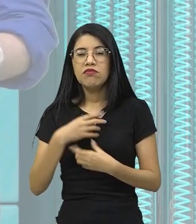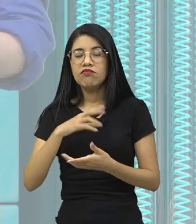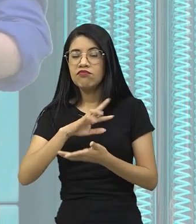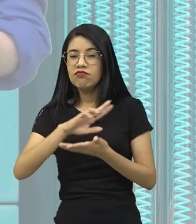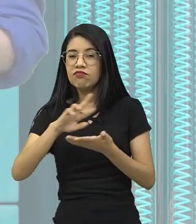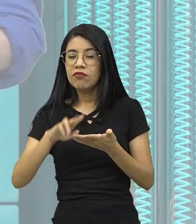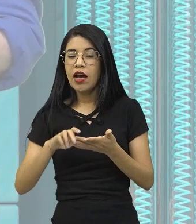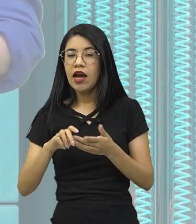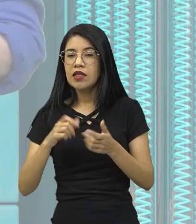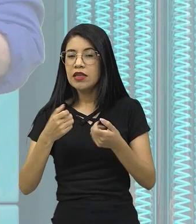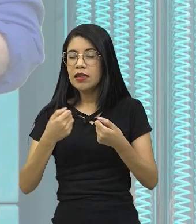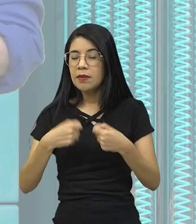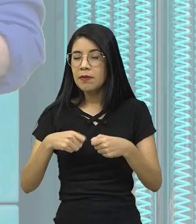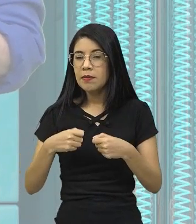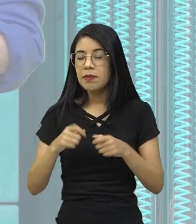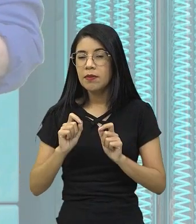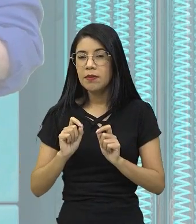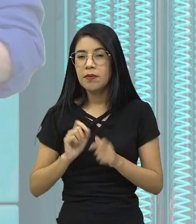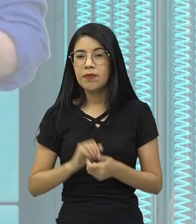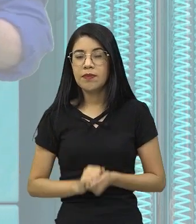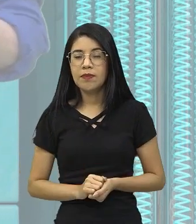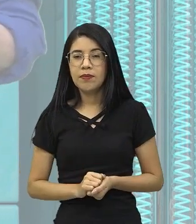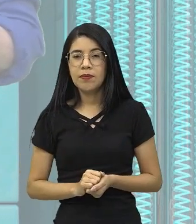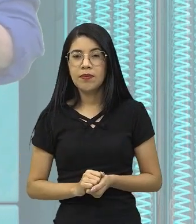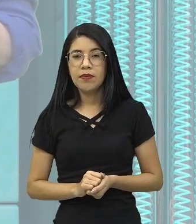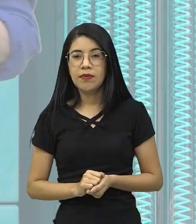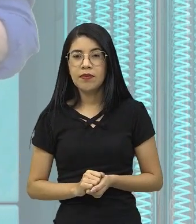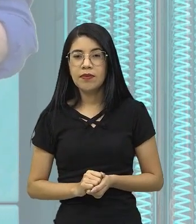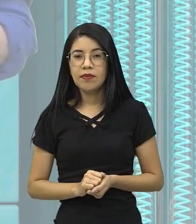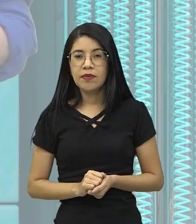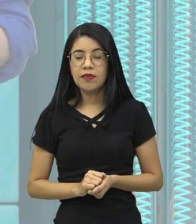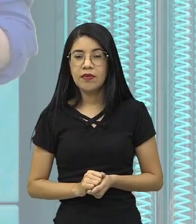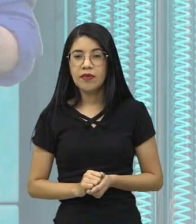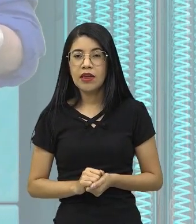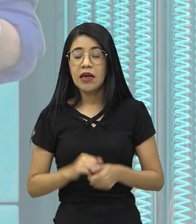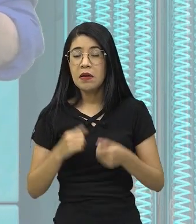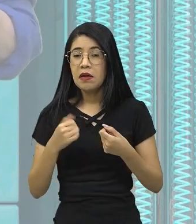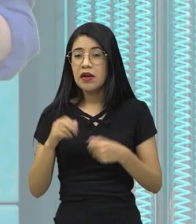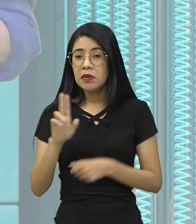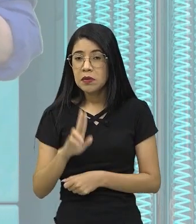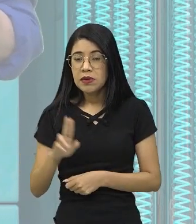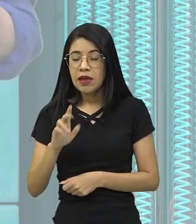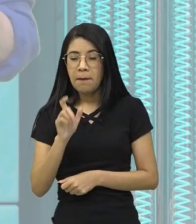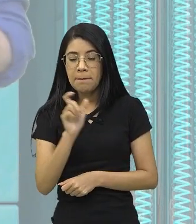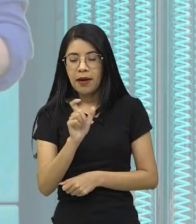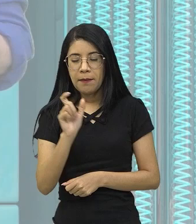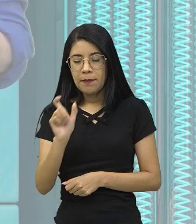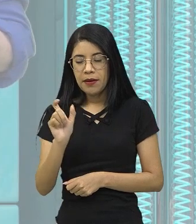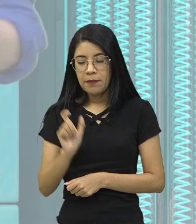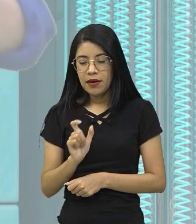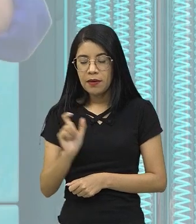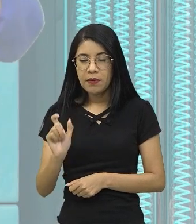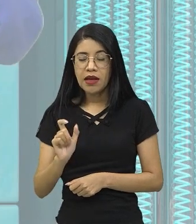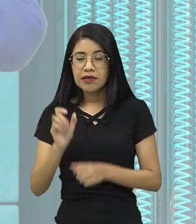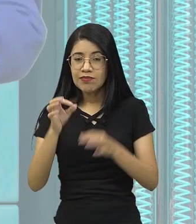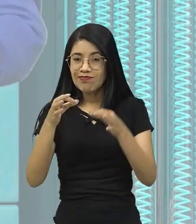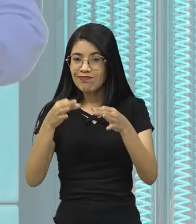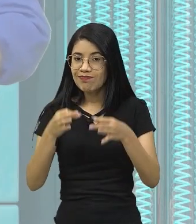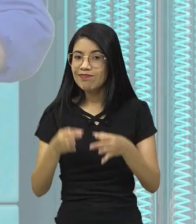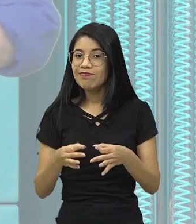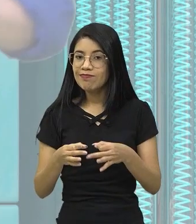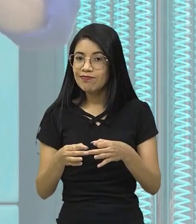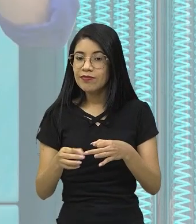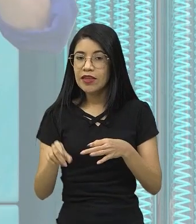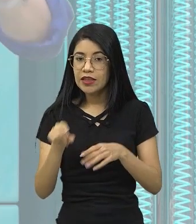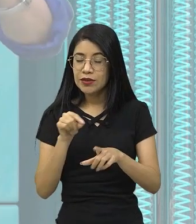né, tem de ser realizada através de palavras escolhidas, de palavras precisas. Então, a